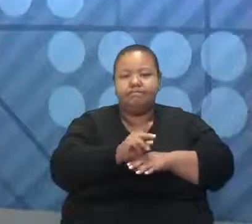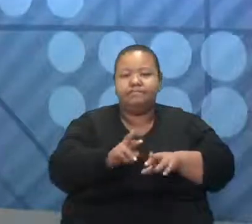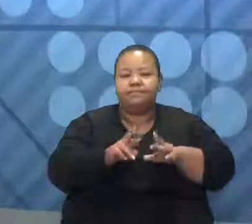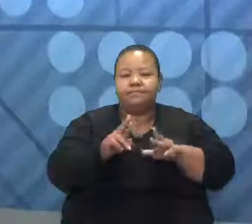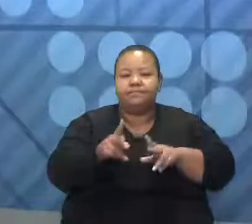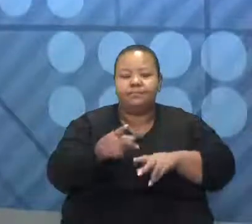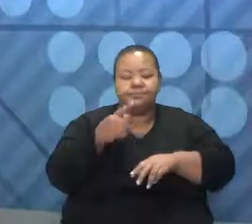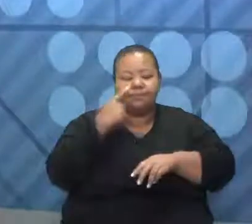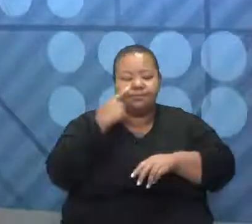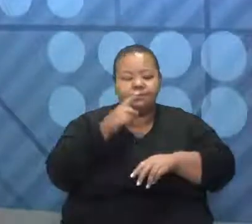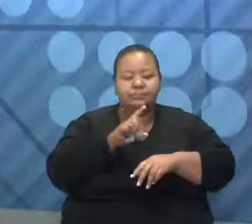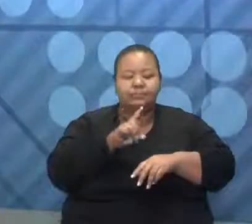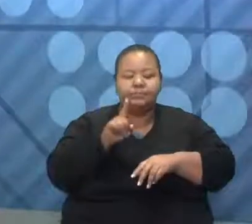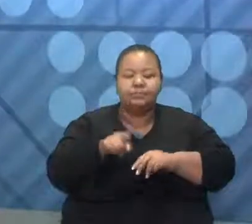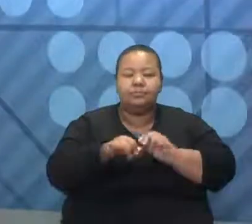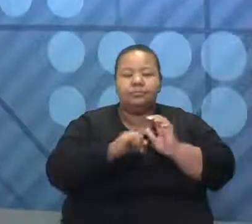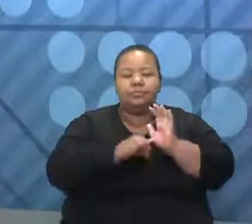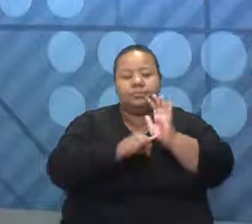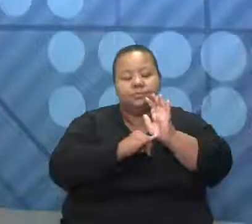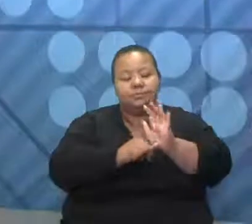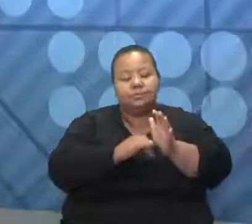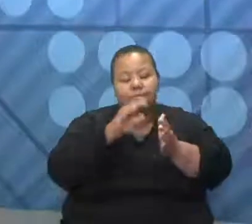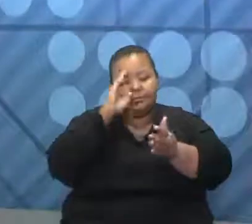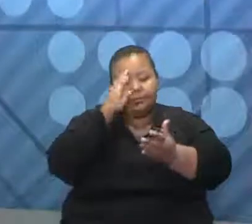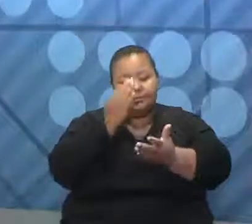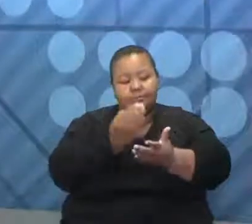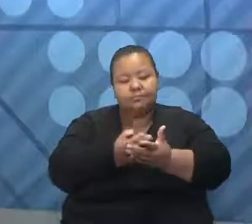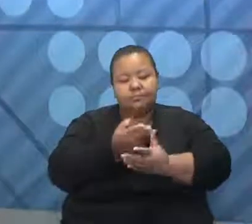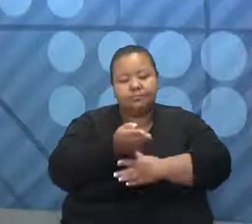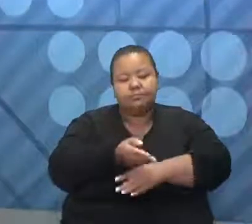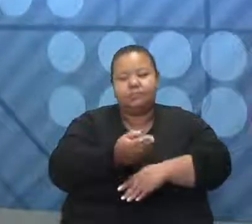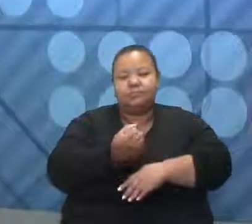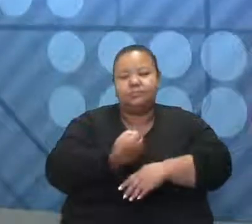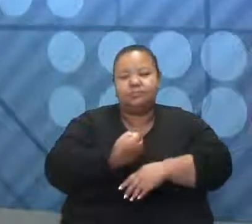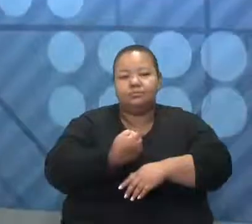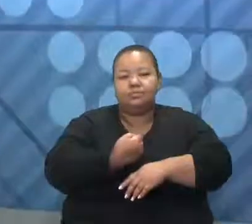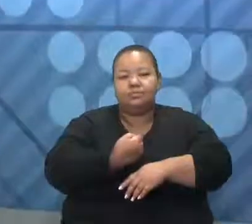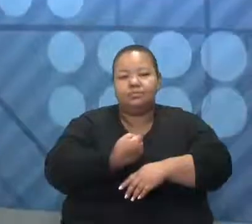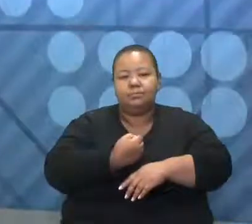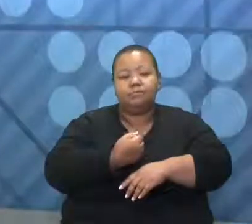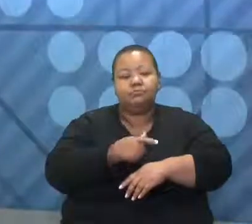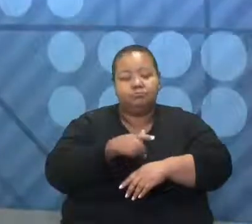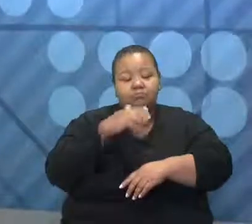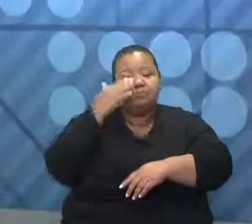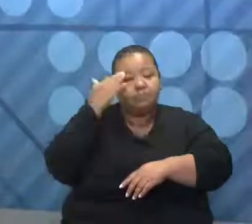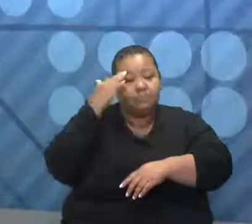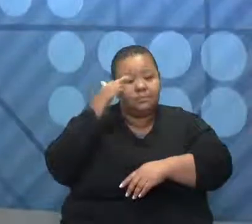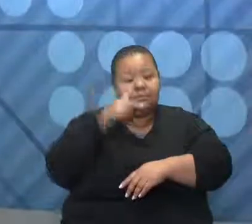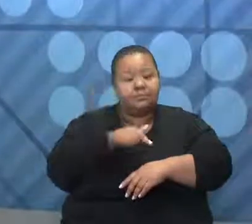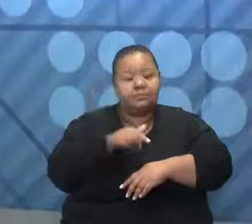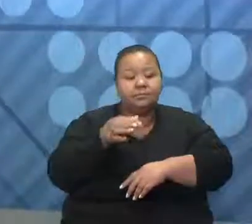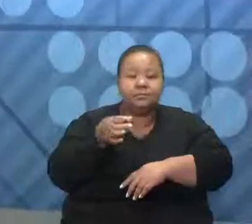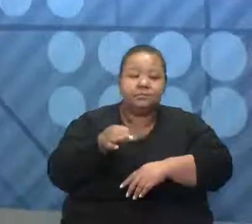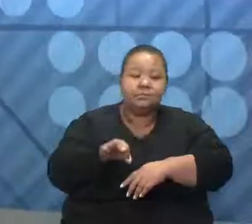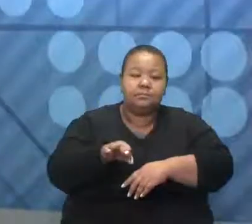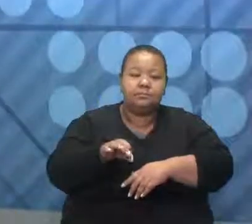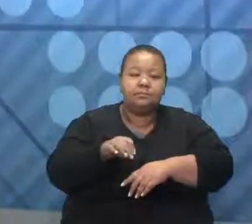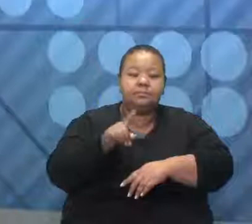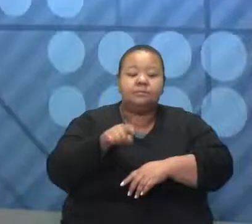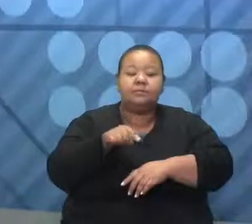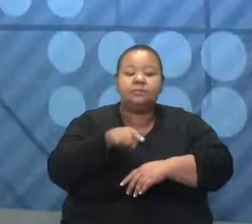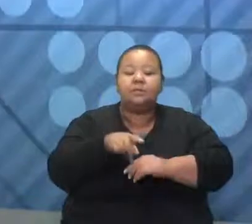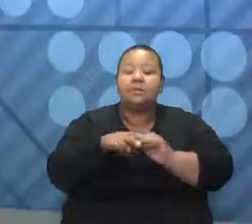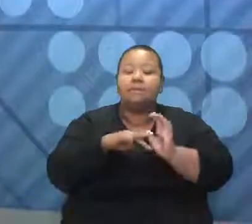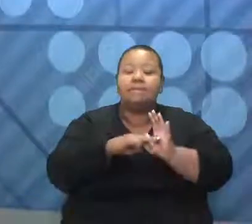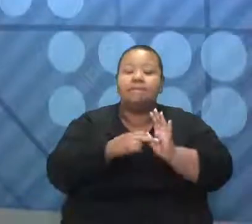se eu olhasse somente o indicador e acreditasse piamente naquele número. Tá, eu entendo que ele é correto, mas o que